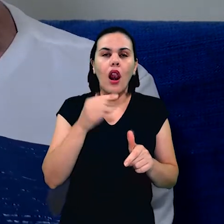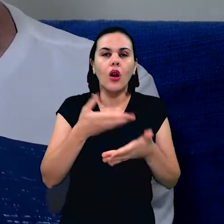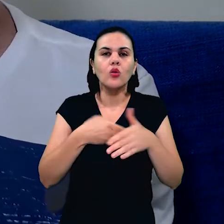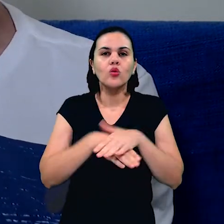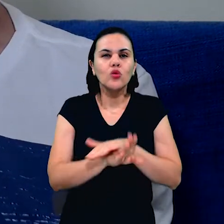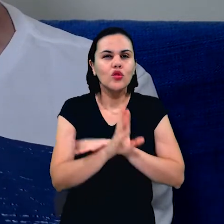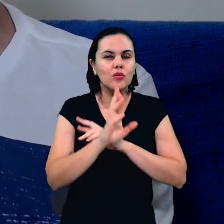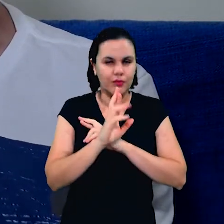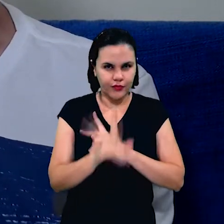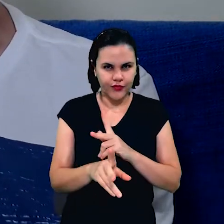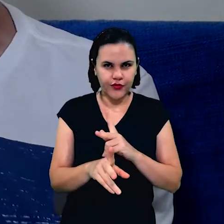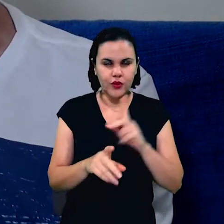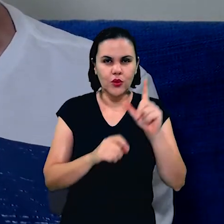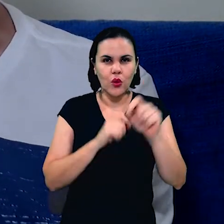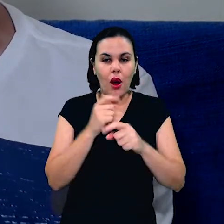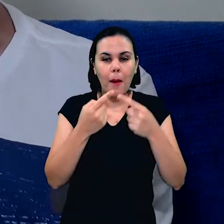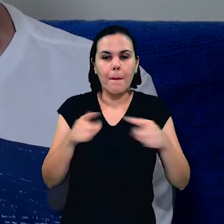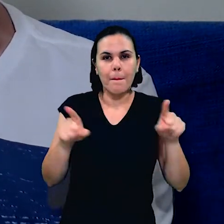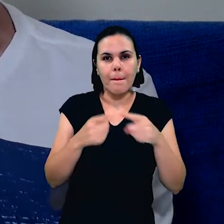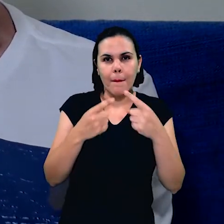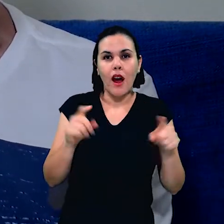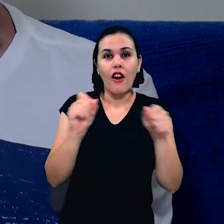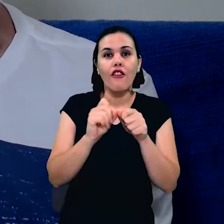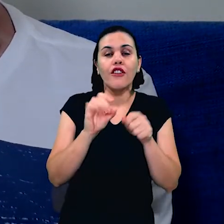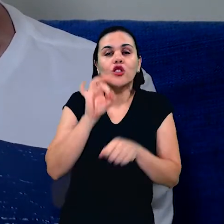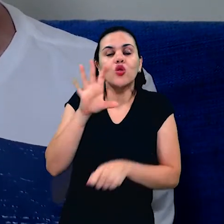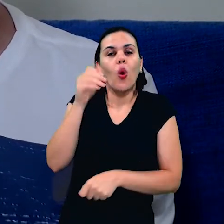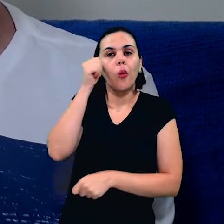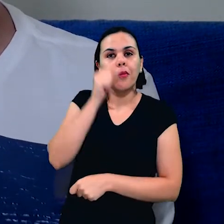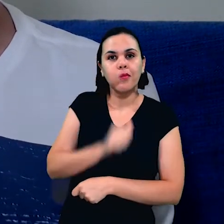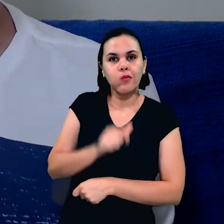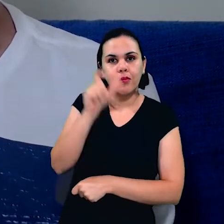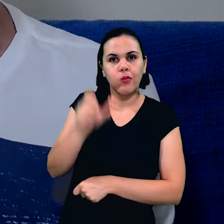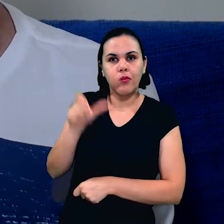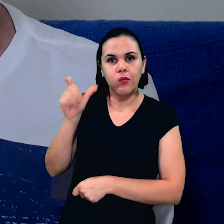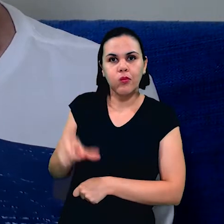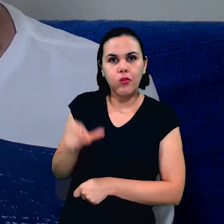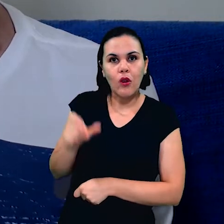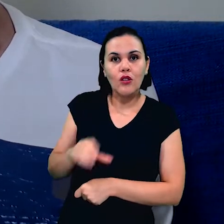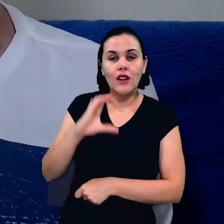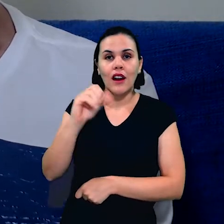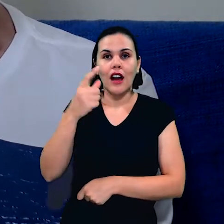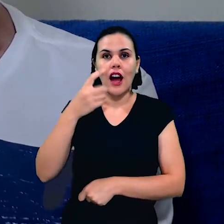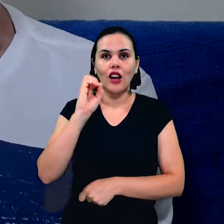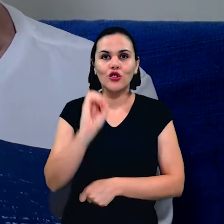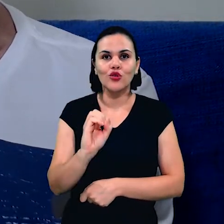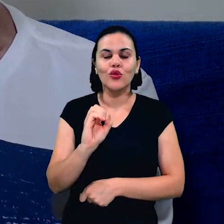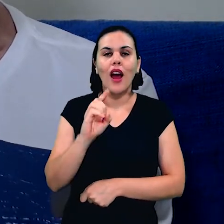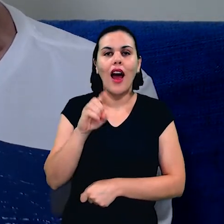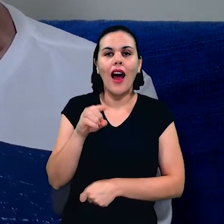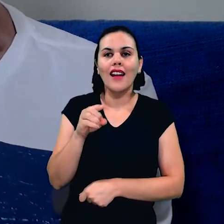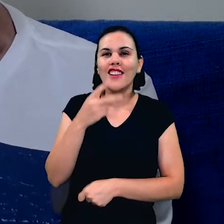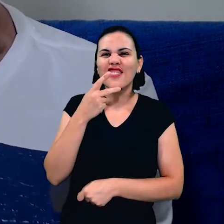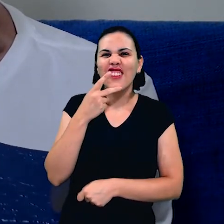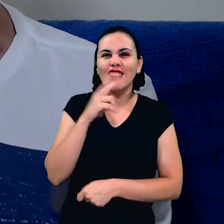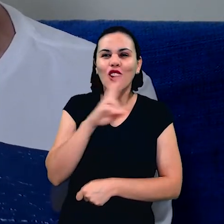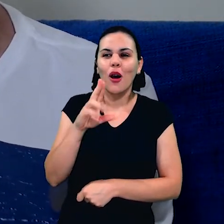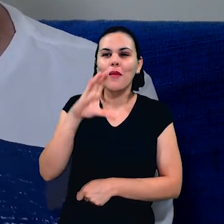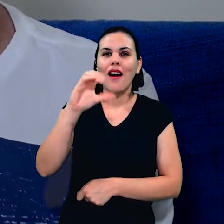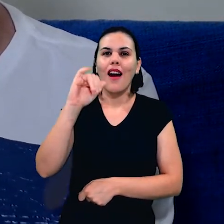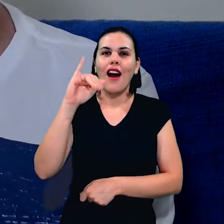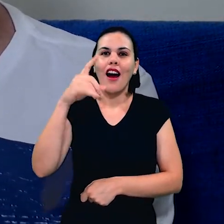tem um fato interessante, que lá a música é feita por mulheres tocando caixa. Elas são chamadas de